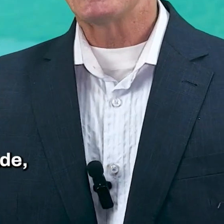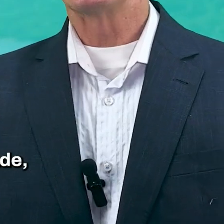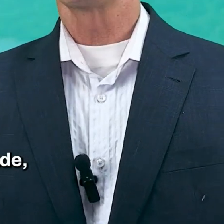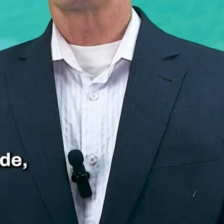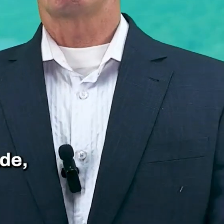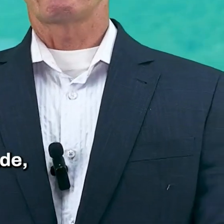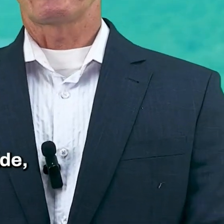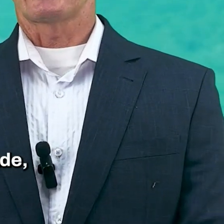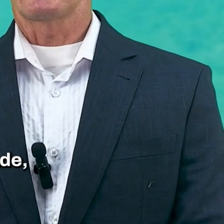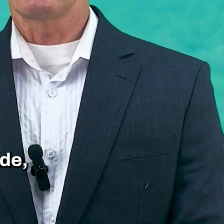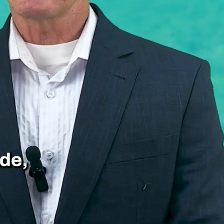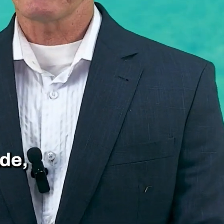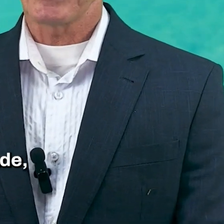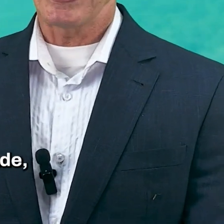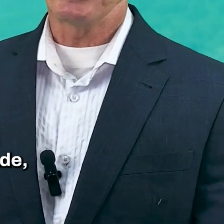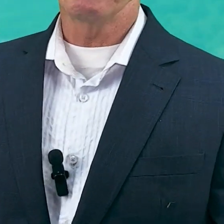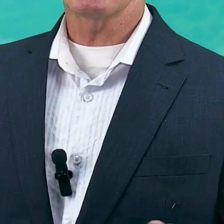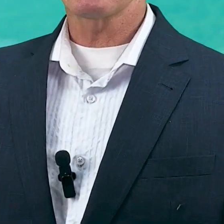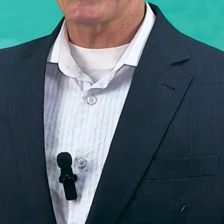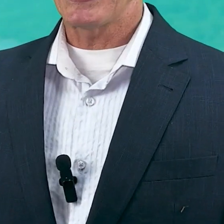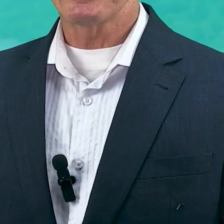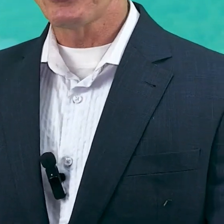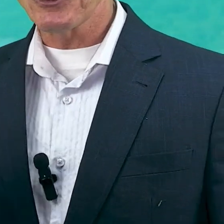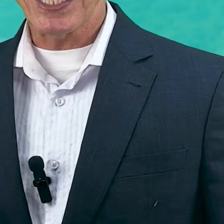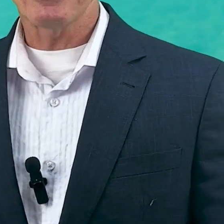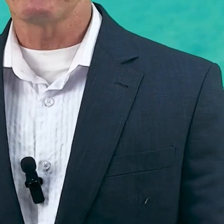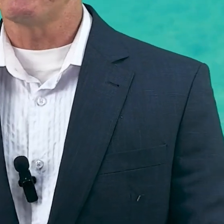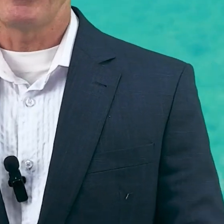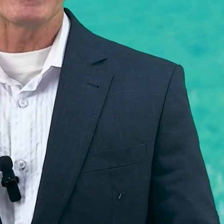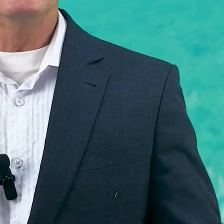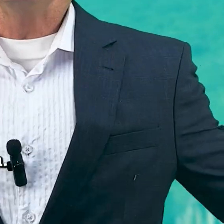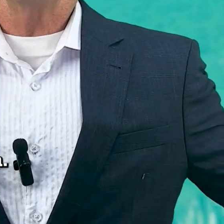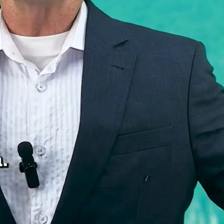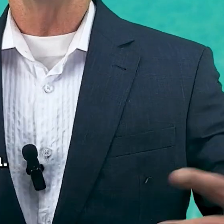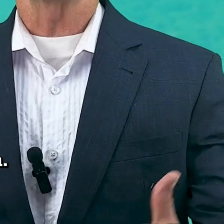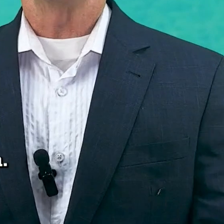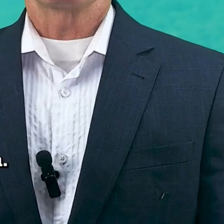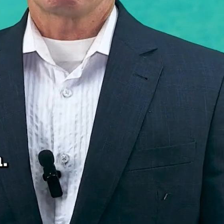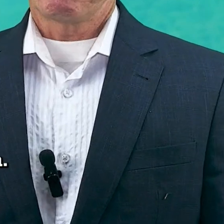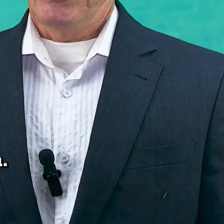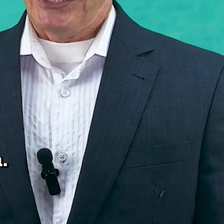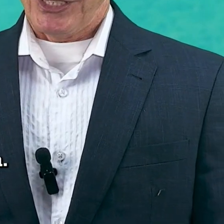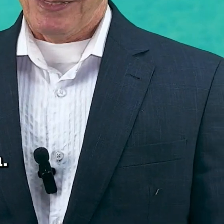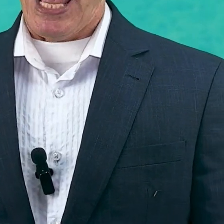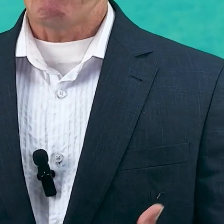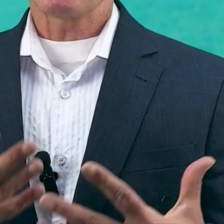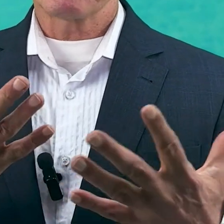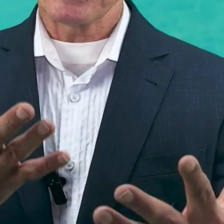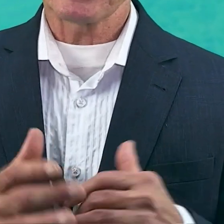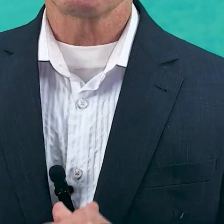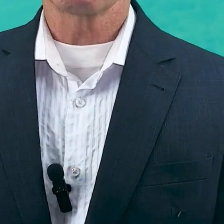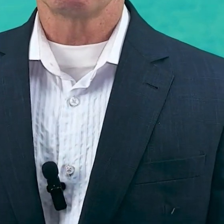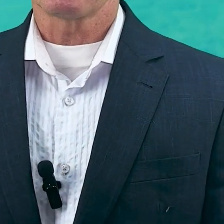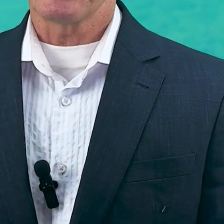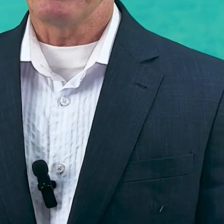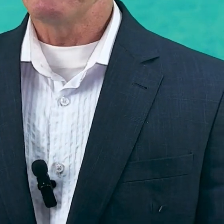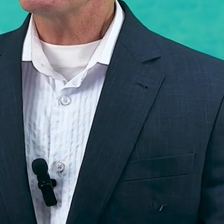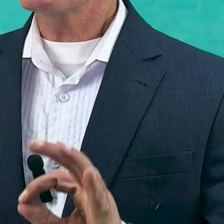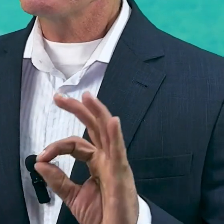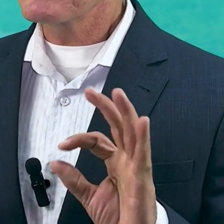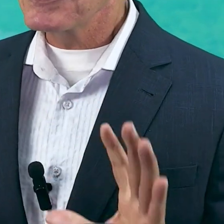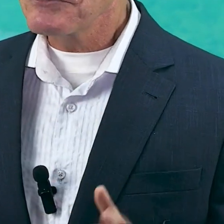40 anos como professor da universidade, com mestrado, doutorado fora e depois me chamaram para a política. É um prazer estar junto com